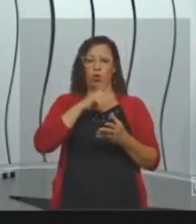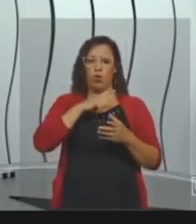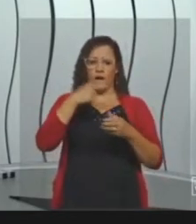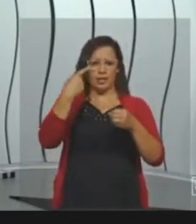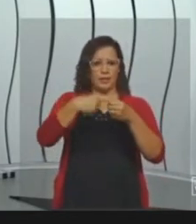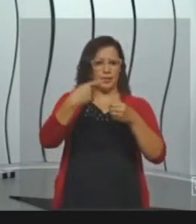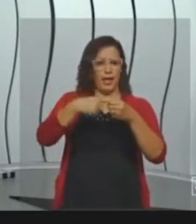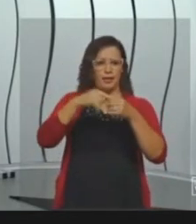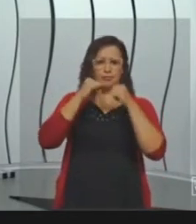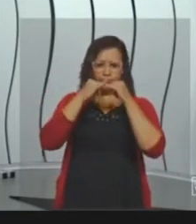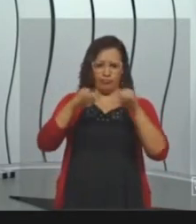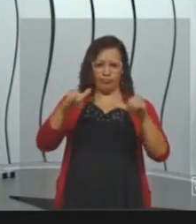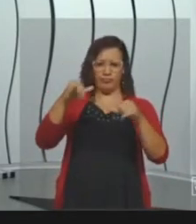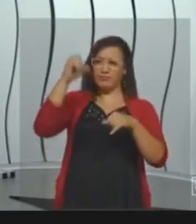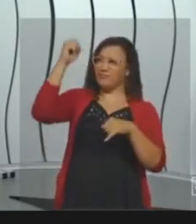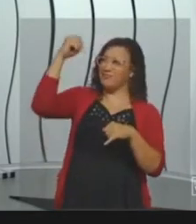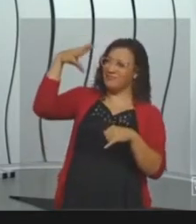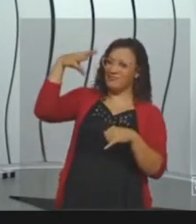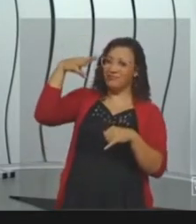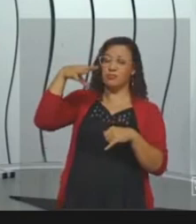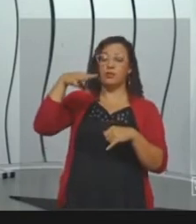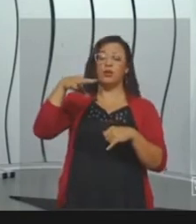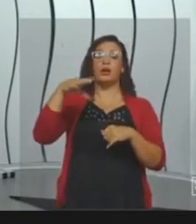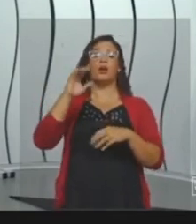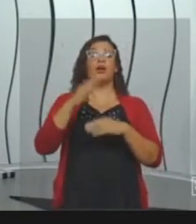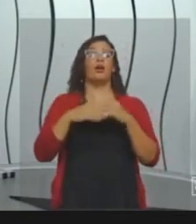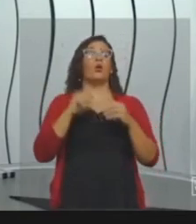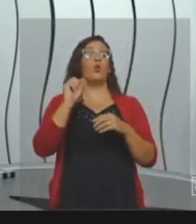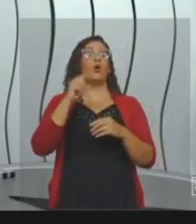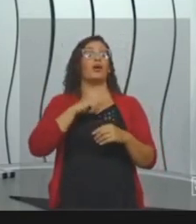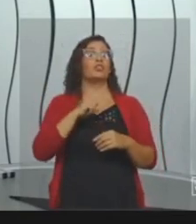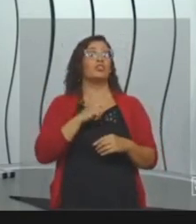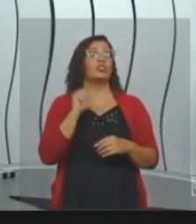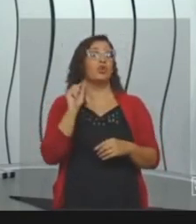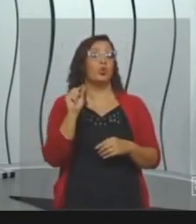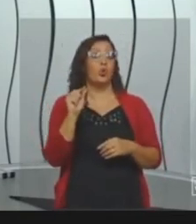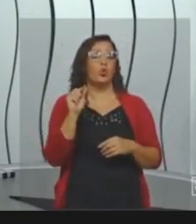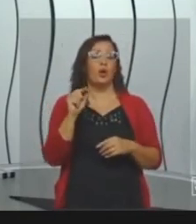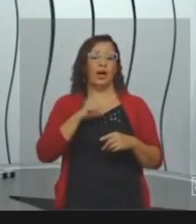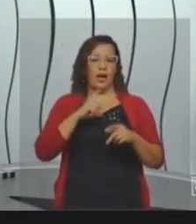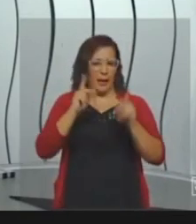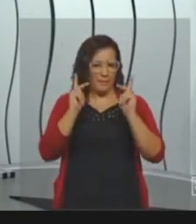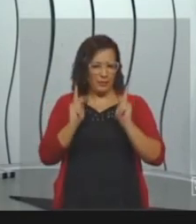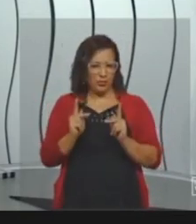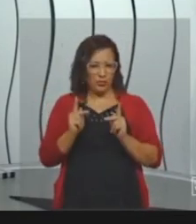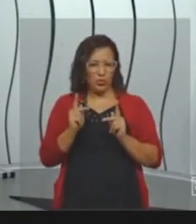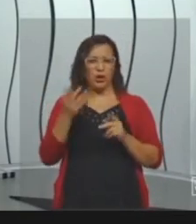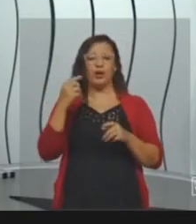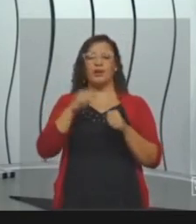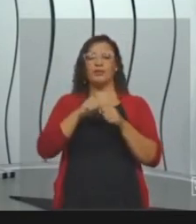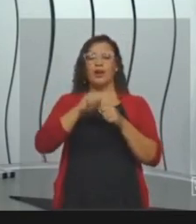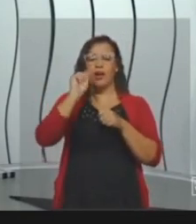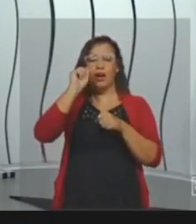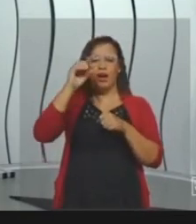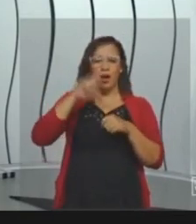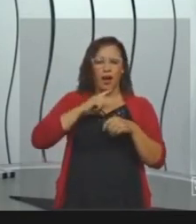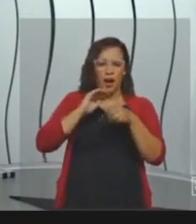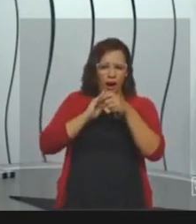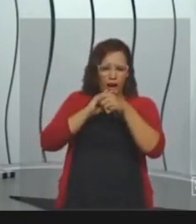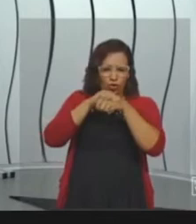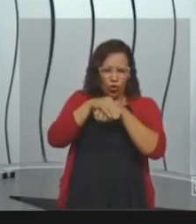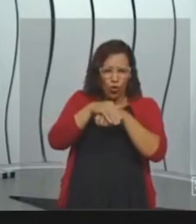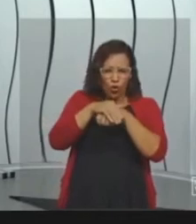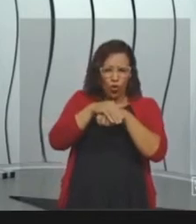cidades com luz elétrica, uma profissão deixou de existir. Existia aquela pessoa que ia lá à noite, por exemplo, lá na cidade